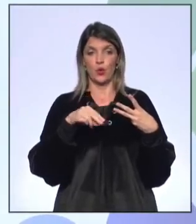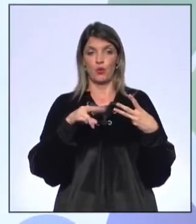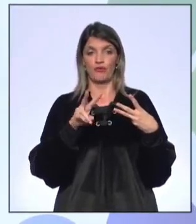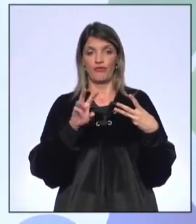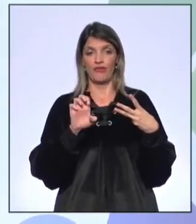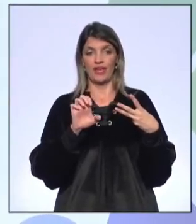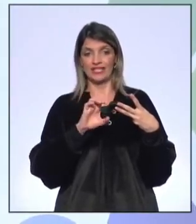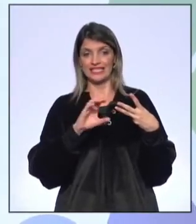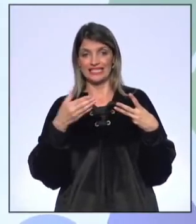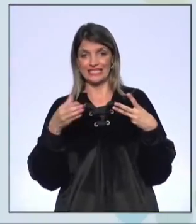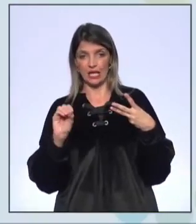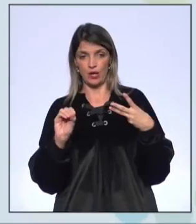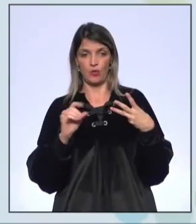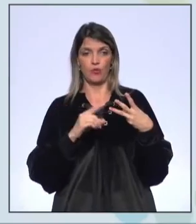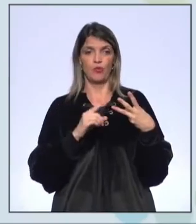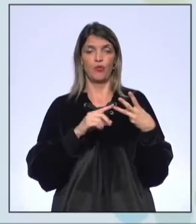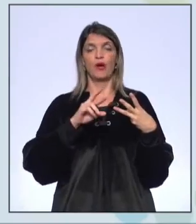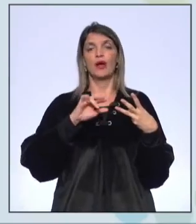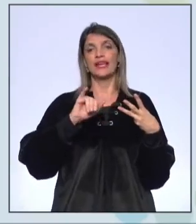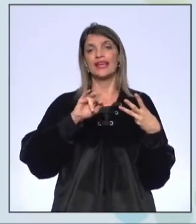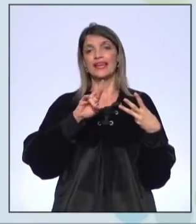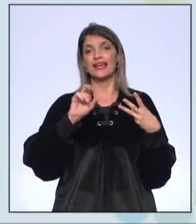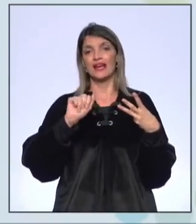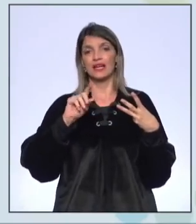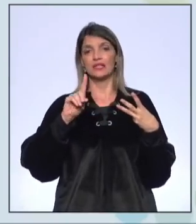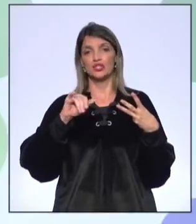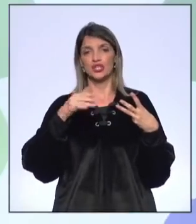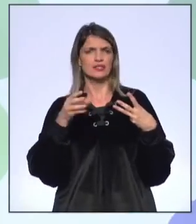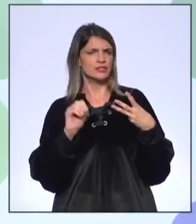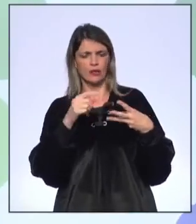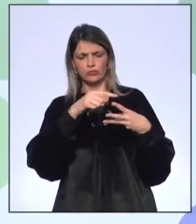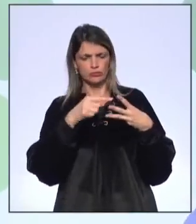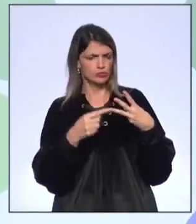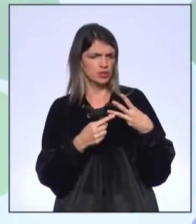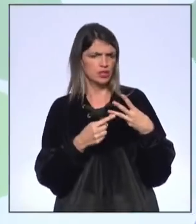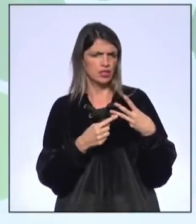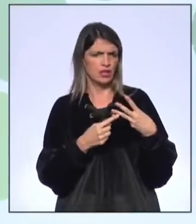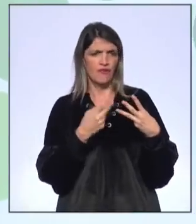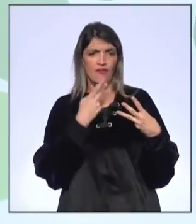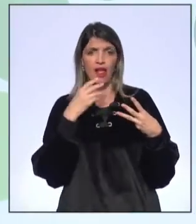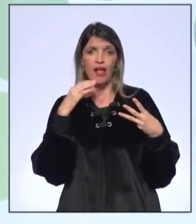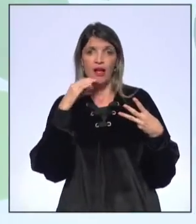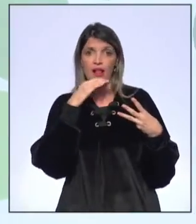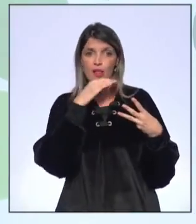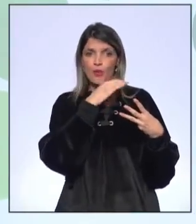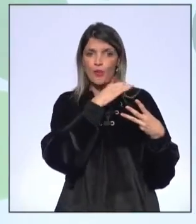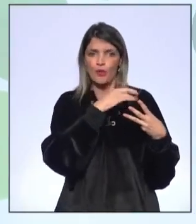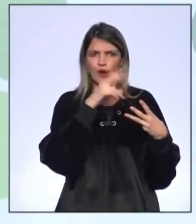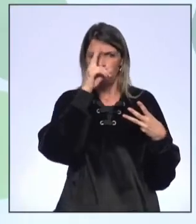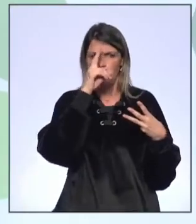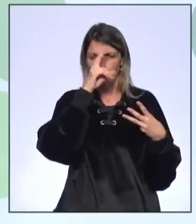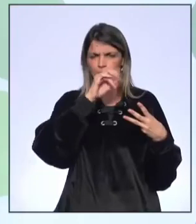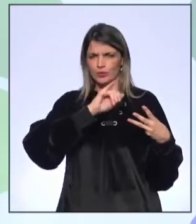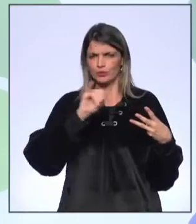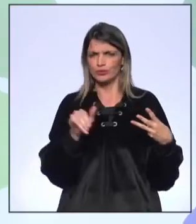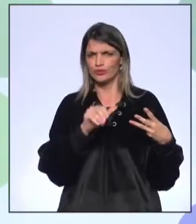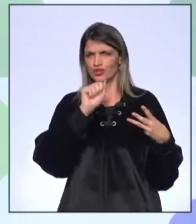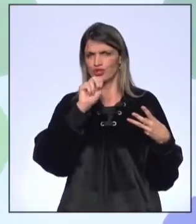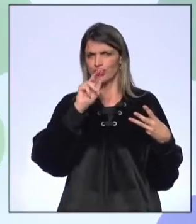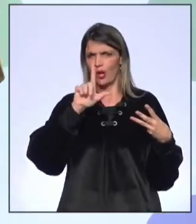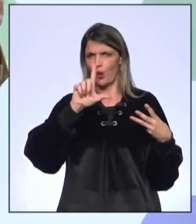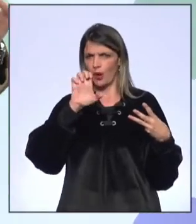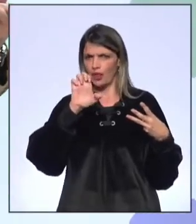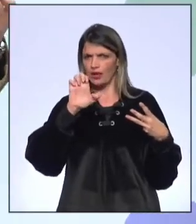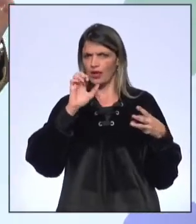e irradiação, tá? Quando nesse momento de falar de calor, eu lembro do Joule, né? O Joule é um grande